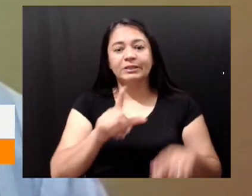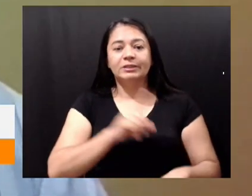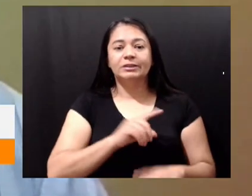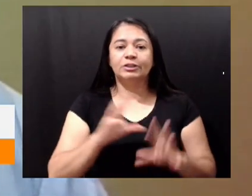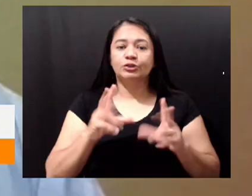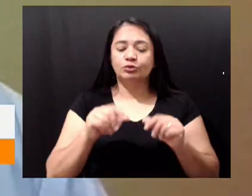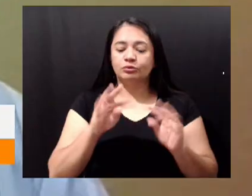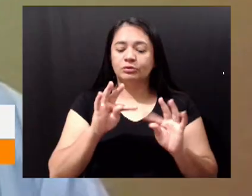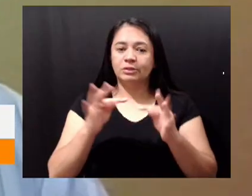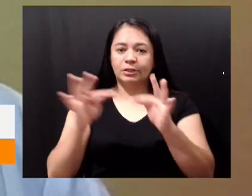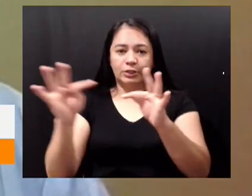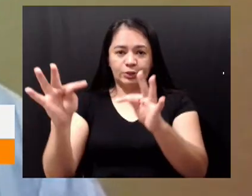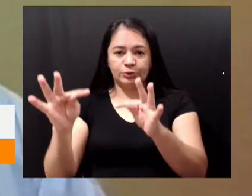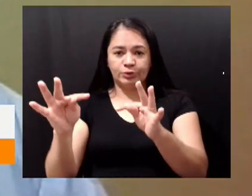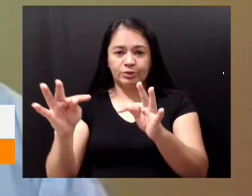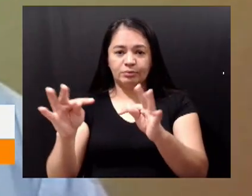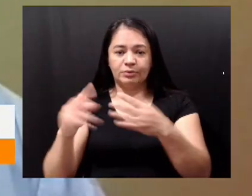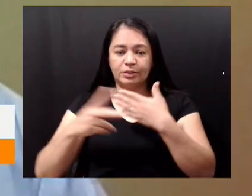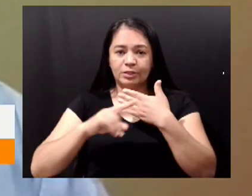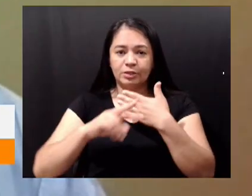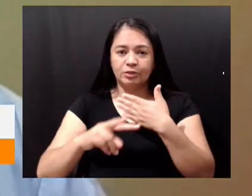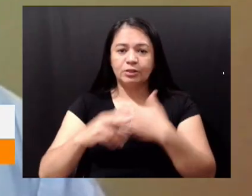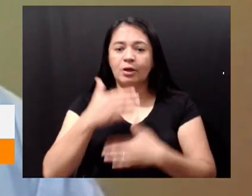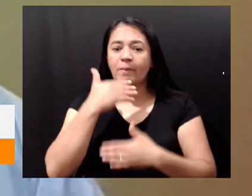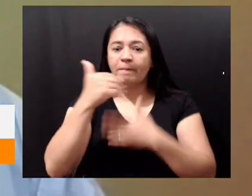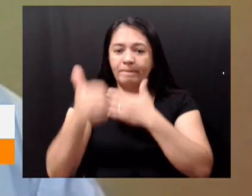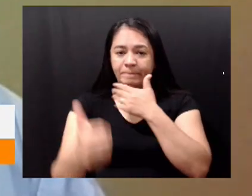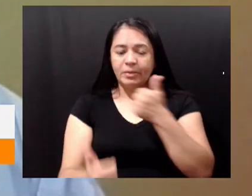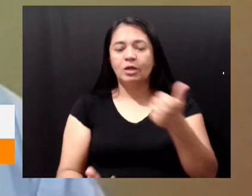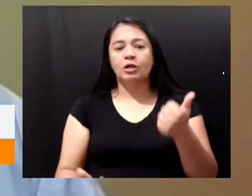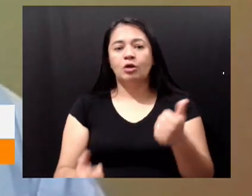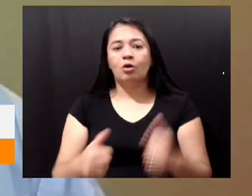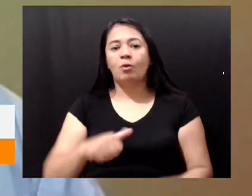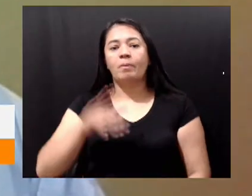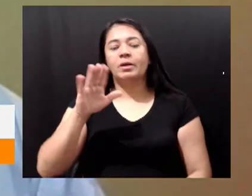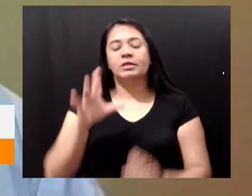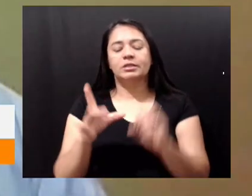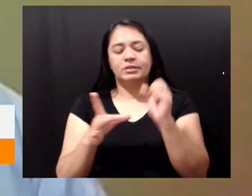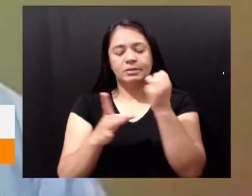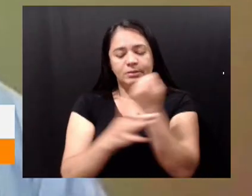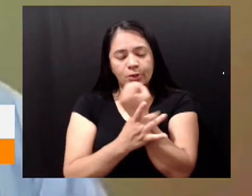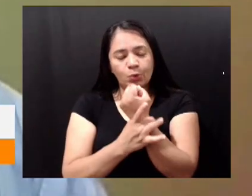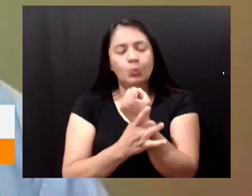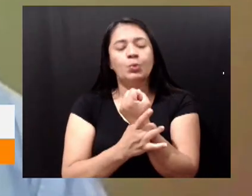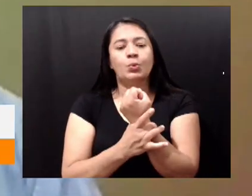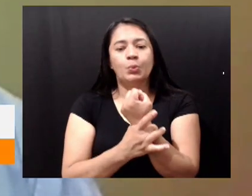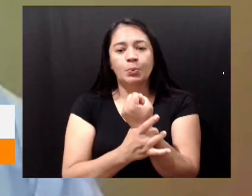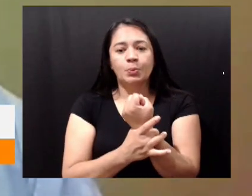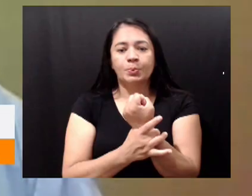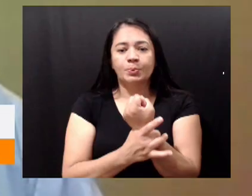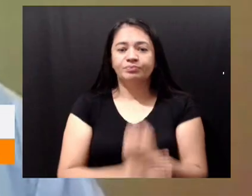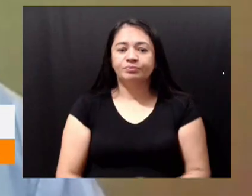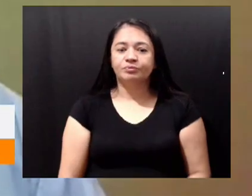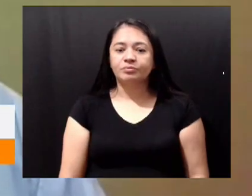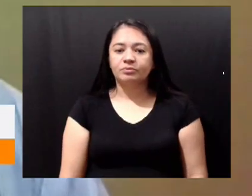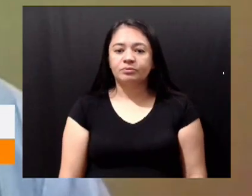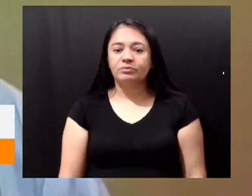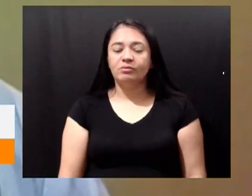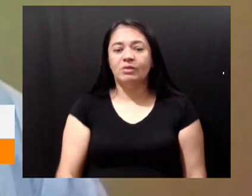efeito mais apropriado, com maior segurança, com menos danos, né, ao